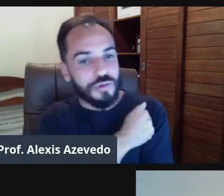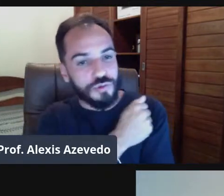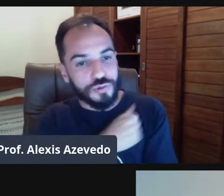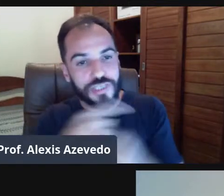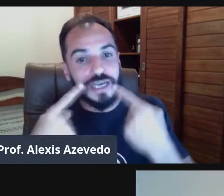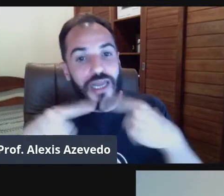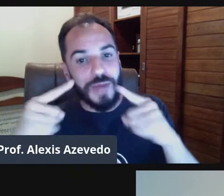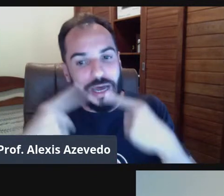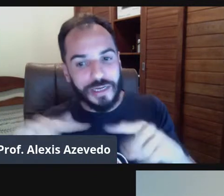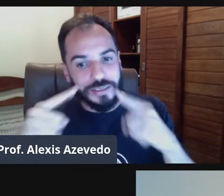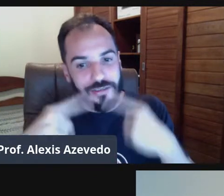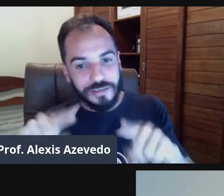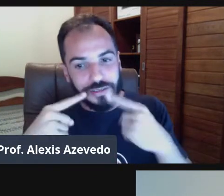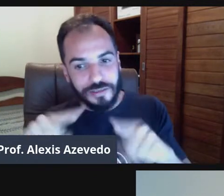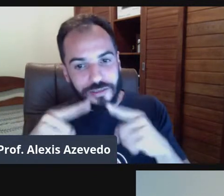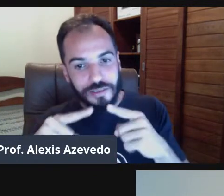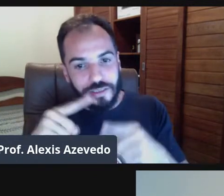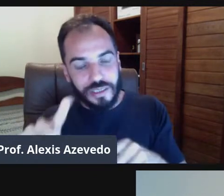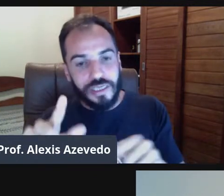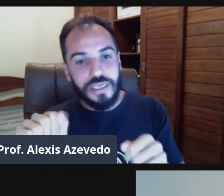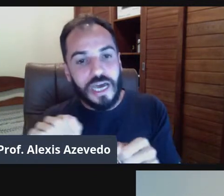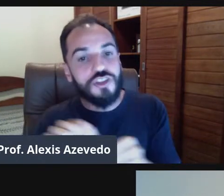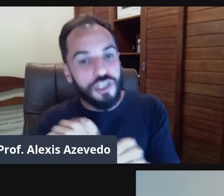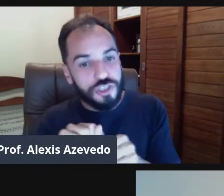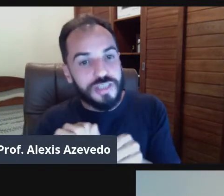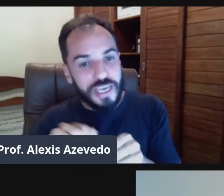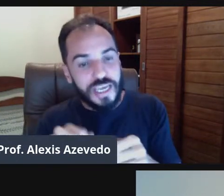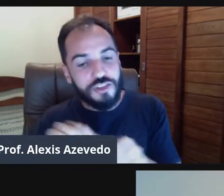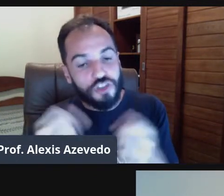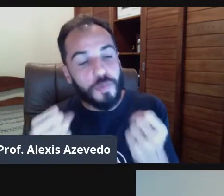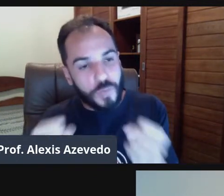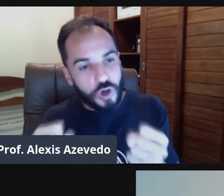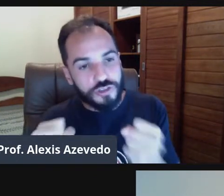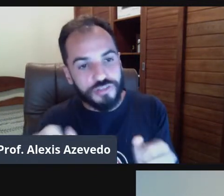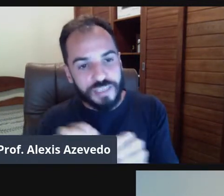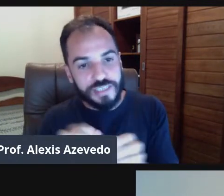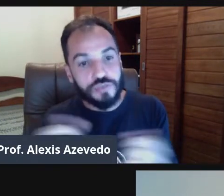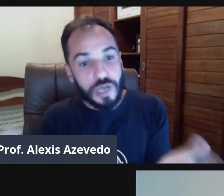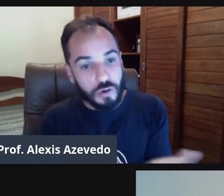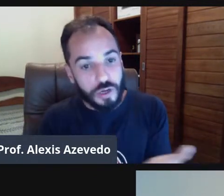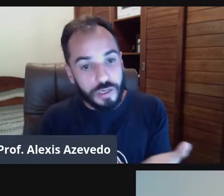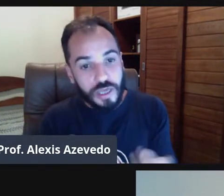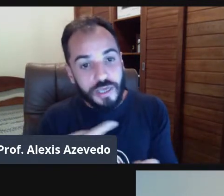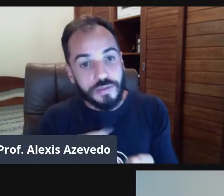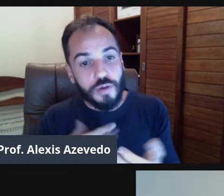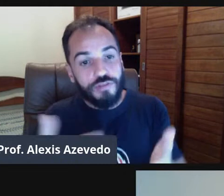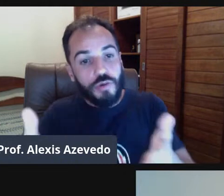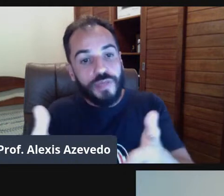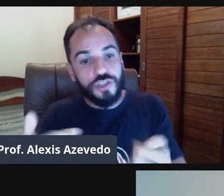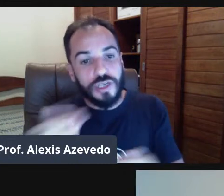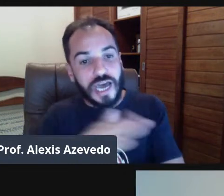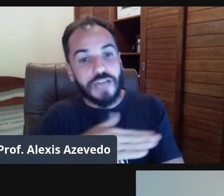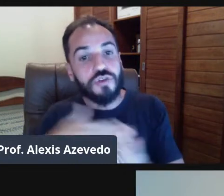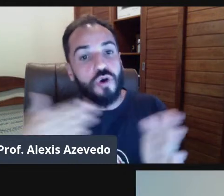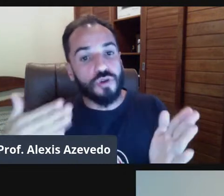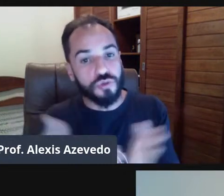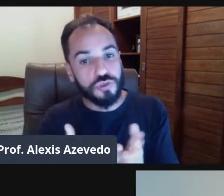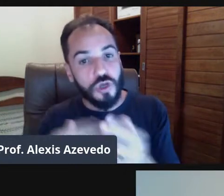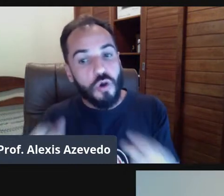os alunos reclamarem, e a gente pode fazer isso agora. Então, eu vou pedir